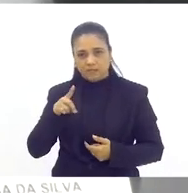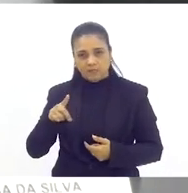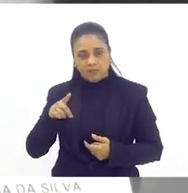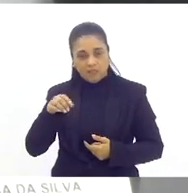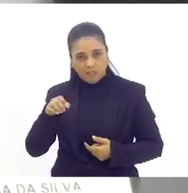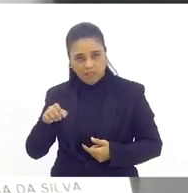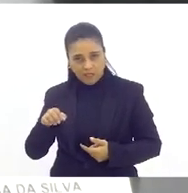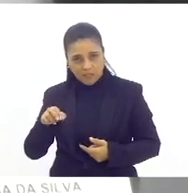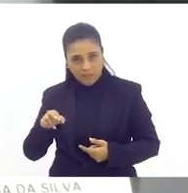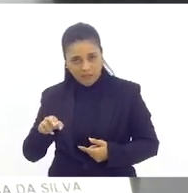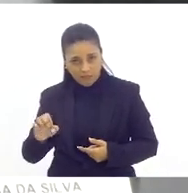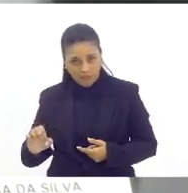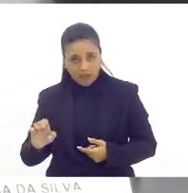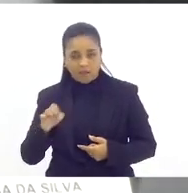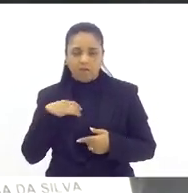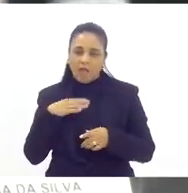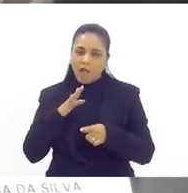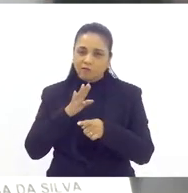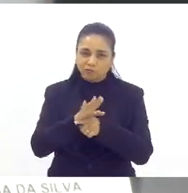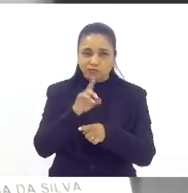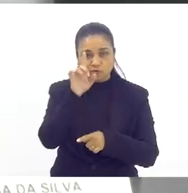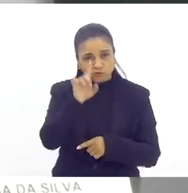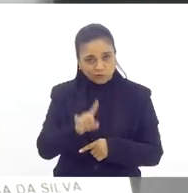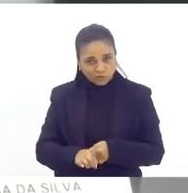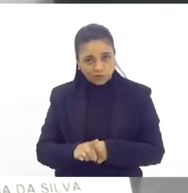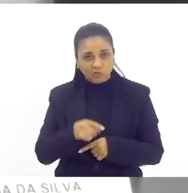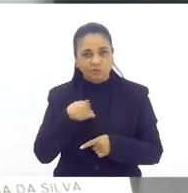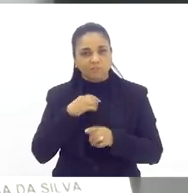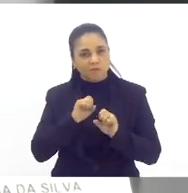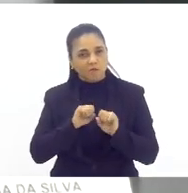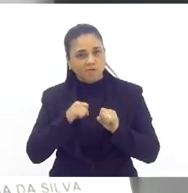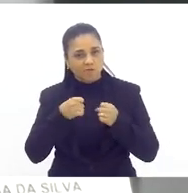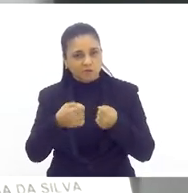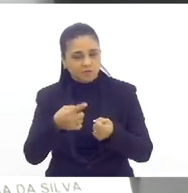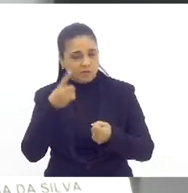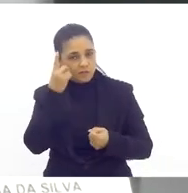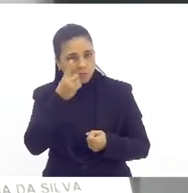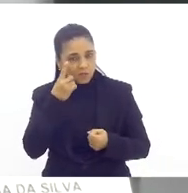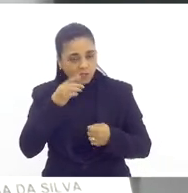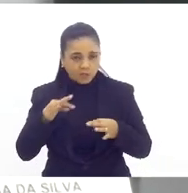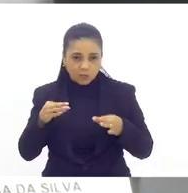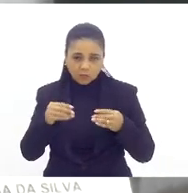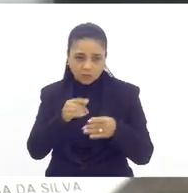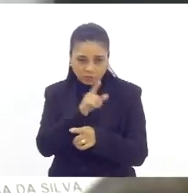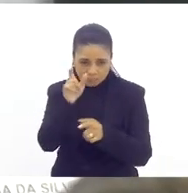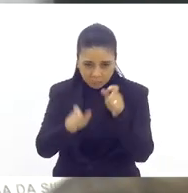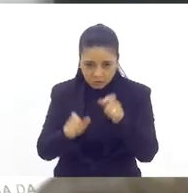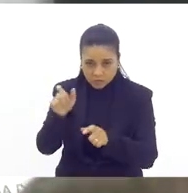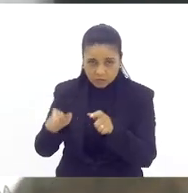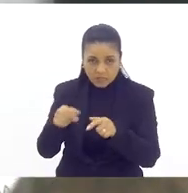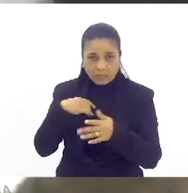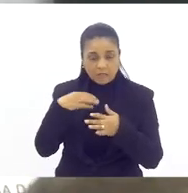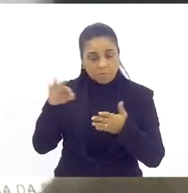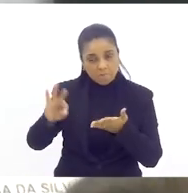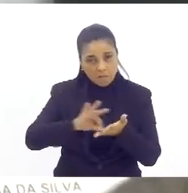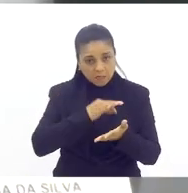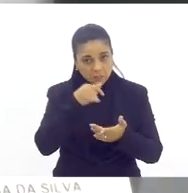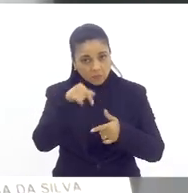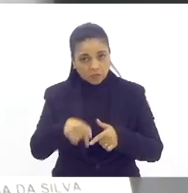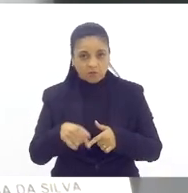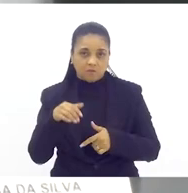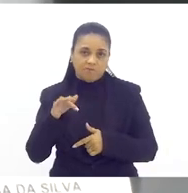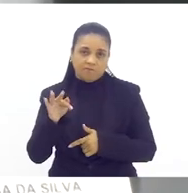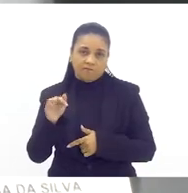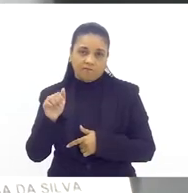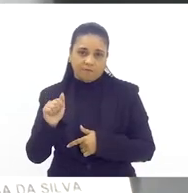todos nós diretores e reforçar deputada e a todos aqui quem tá aqui são pessoas de matrícula da Faetec